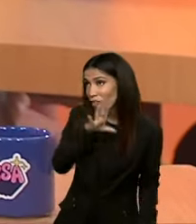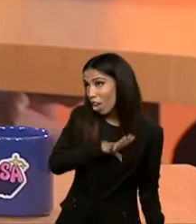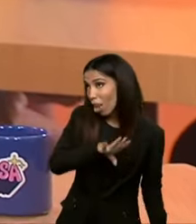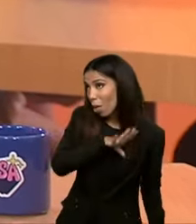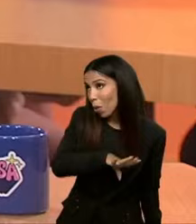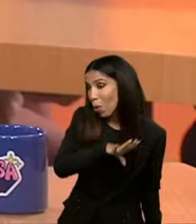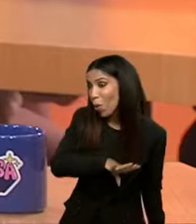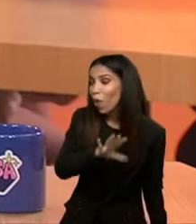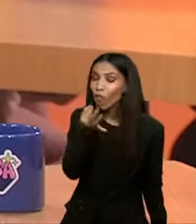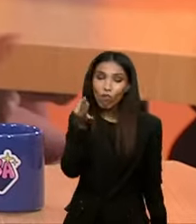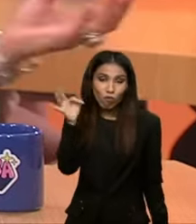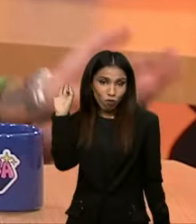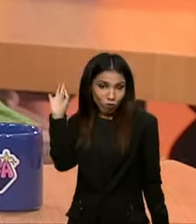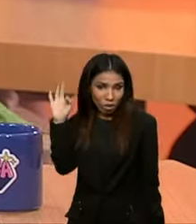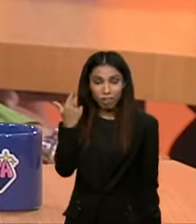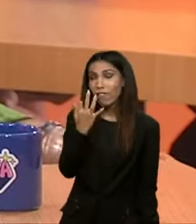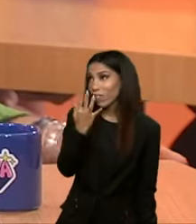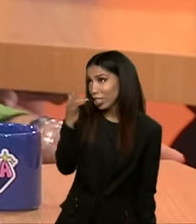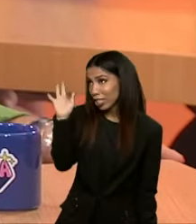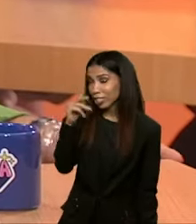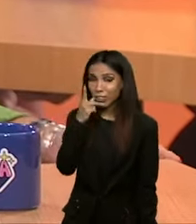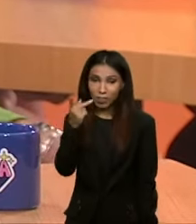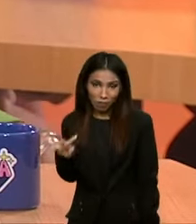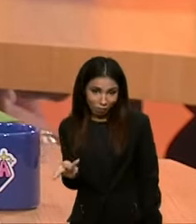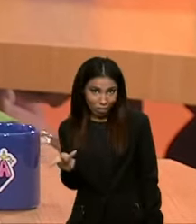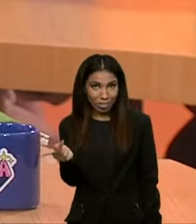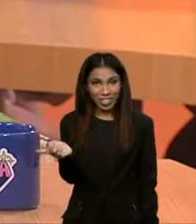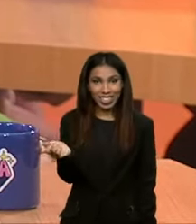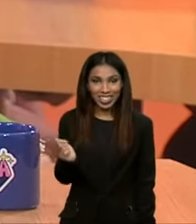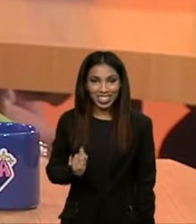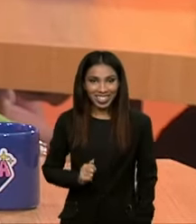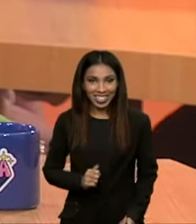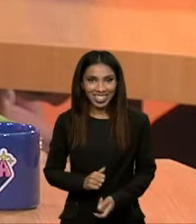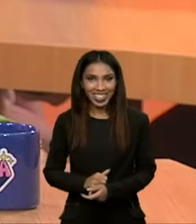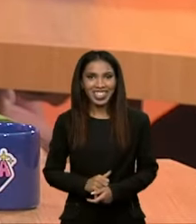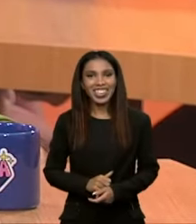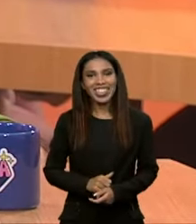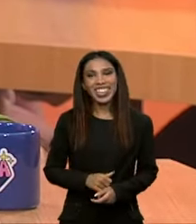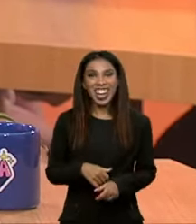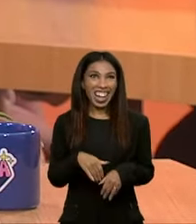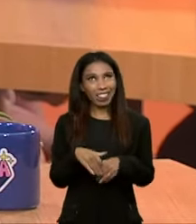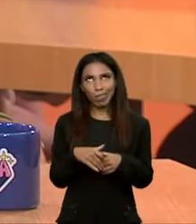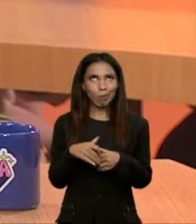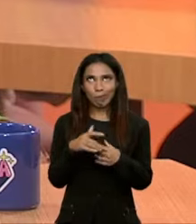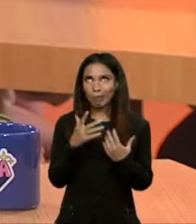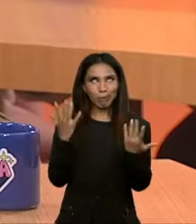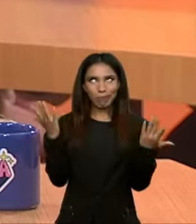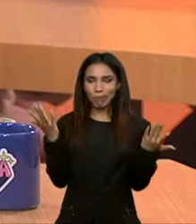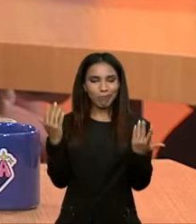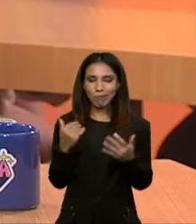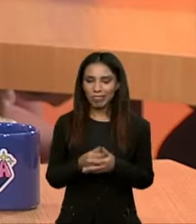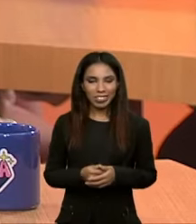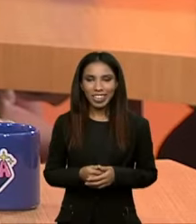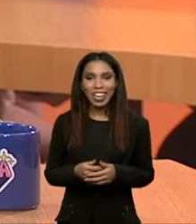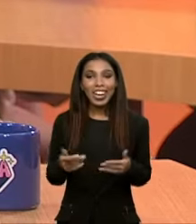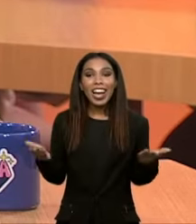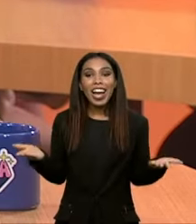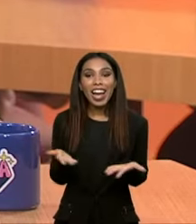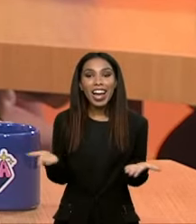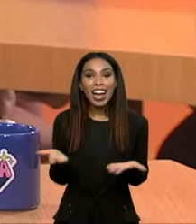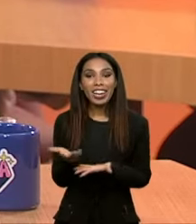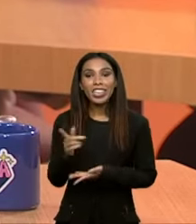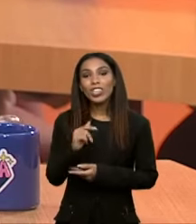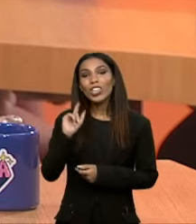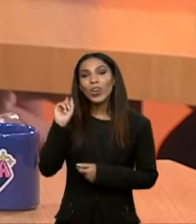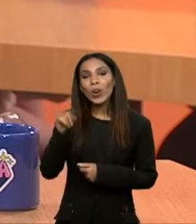ele é francês, je ne sais pas, avec l'acteur. Parece que falo. Vou falar diretamente da